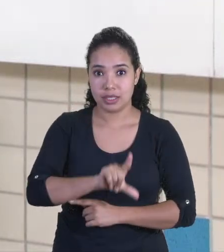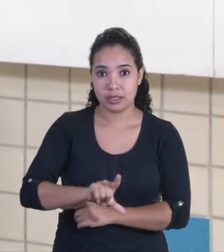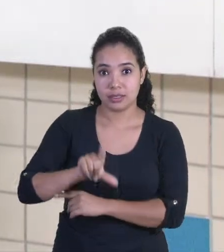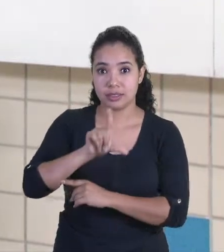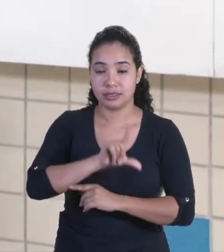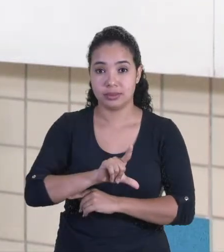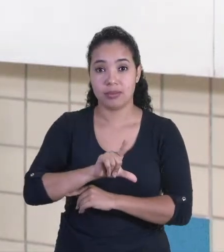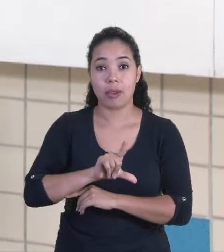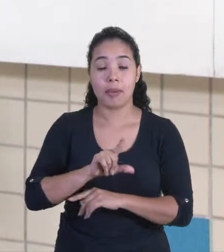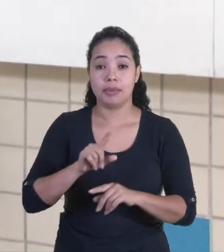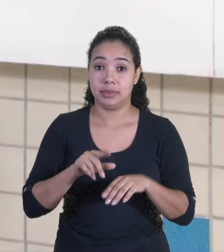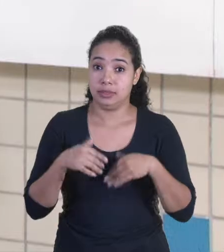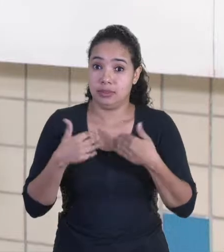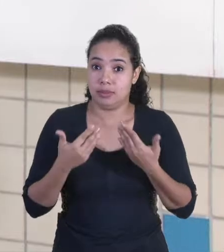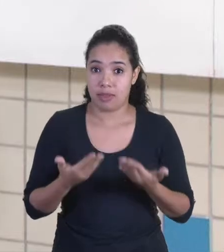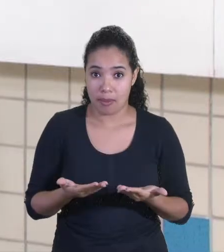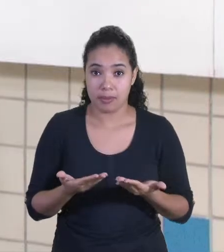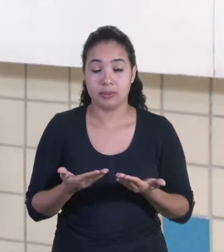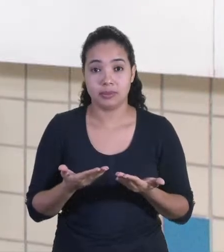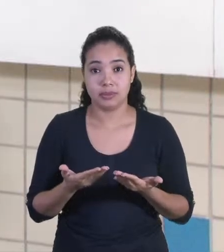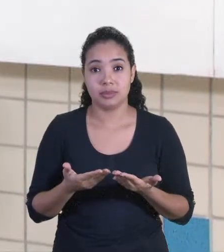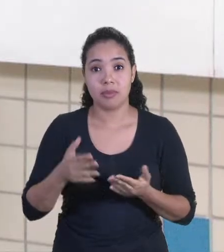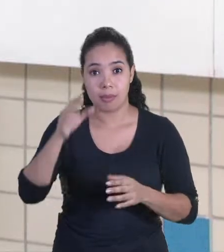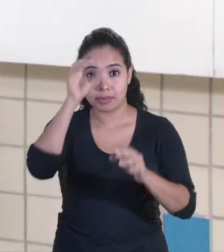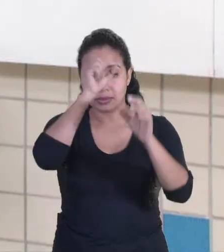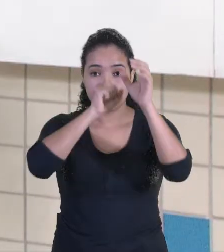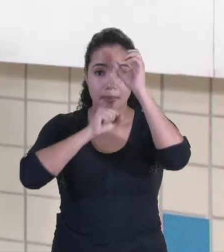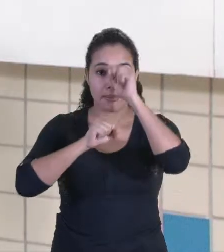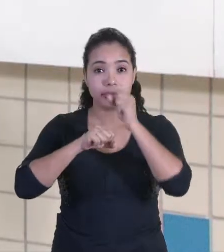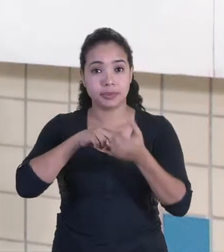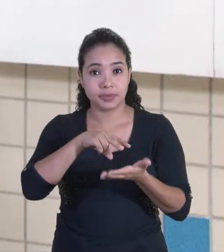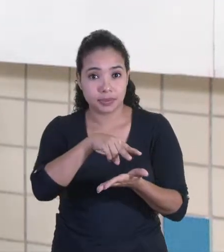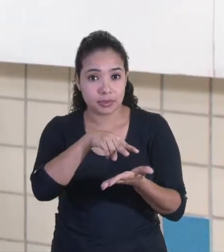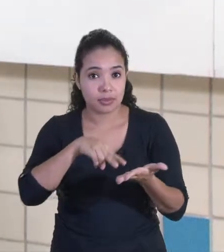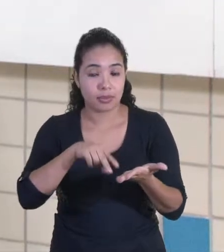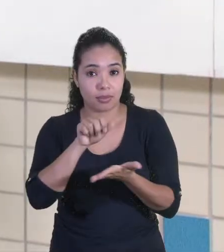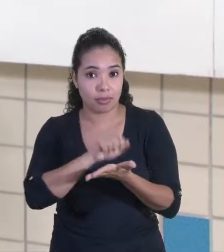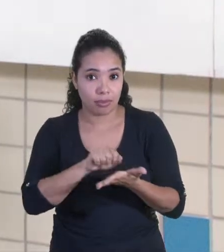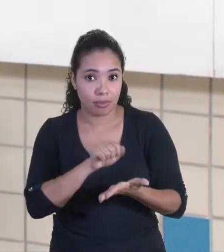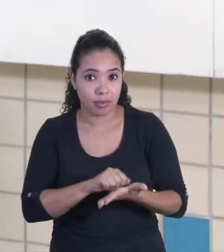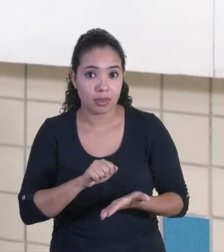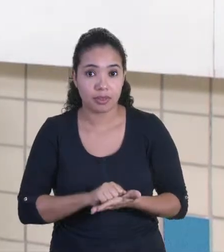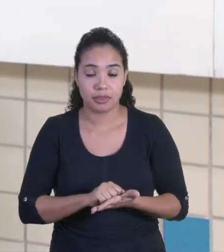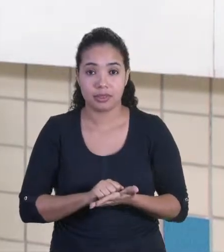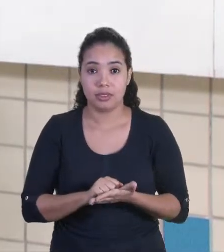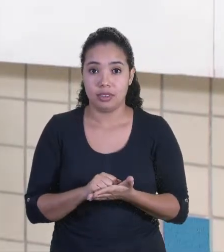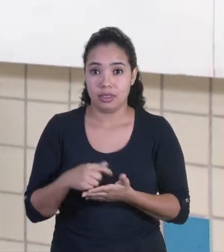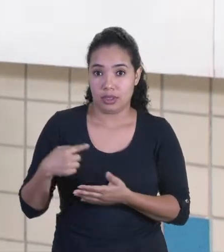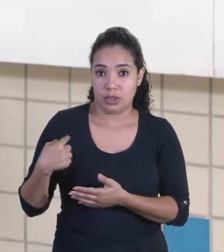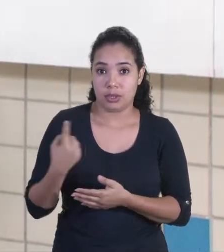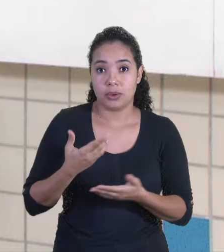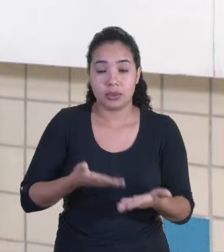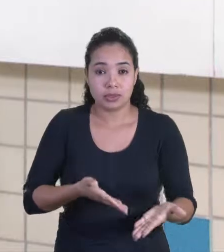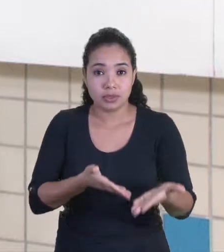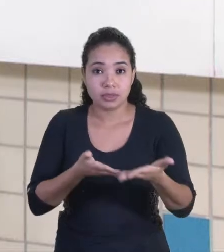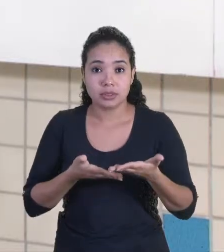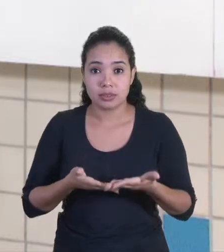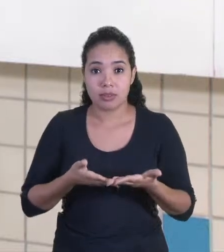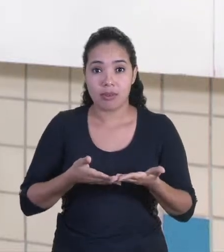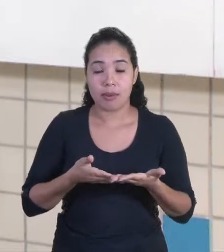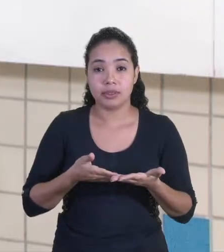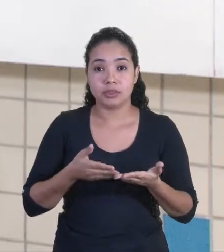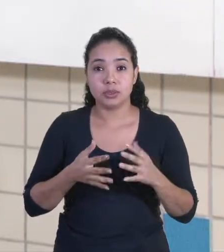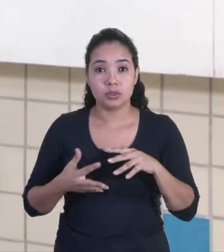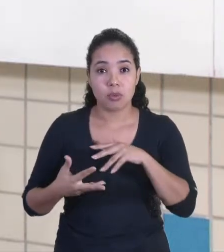e antes mesmo que aprendêssemos a ler e a escrever, fomos convidados a conhecer esse